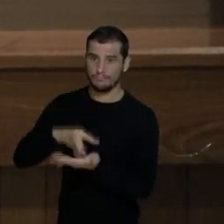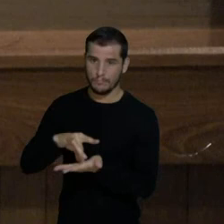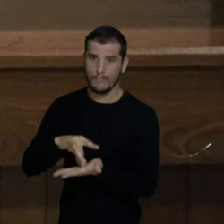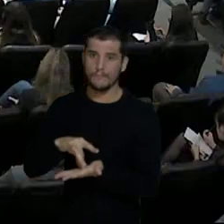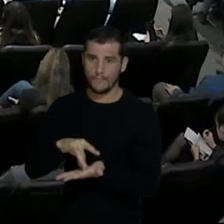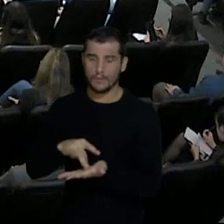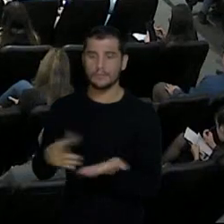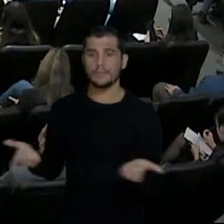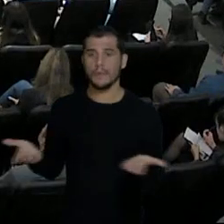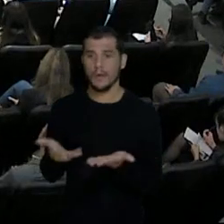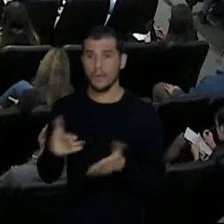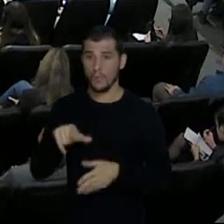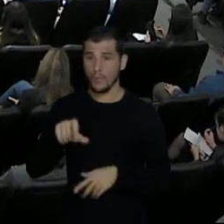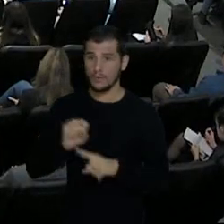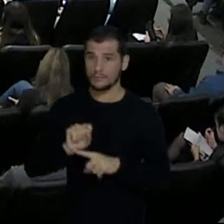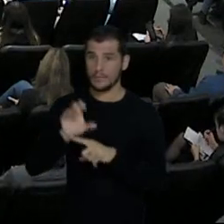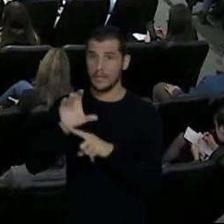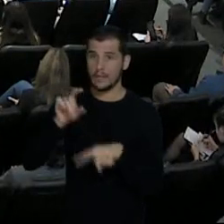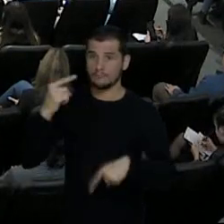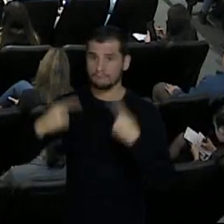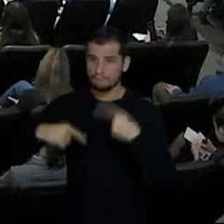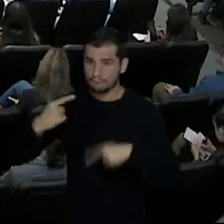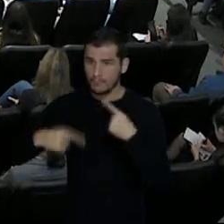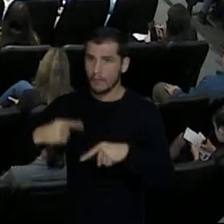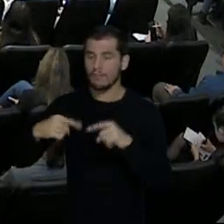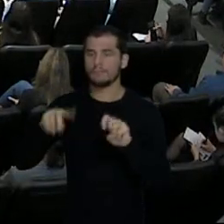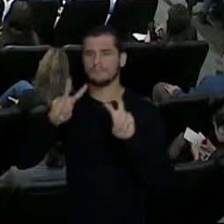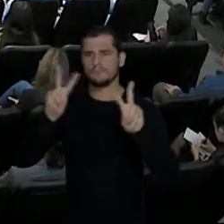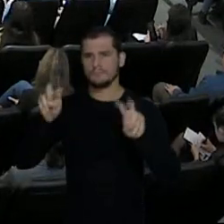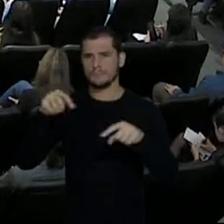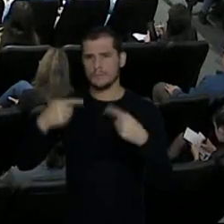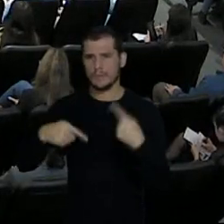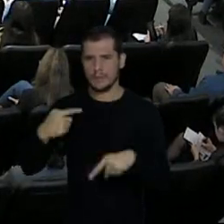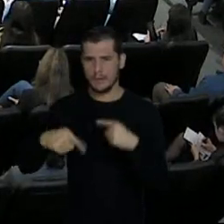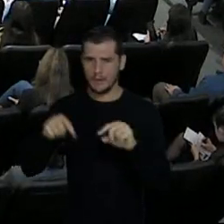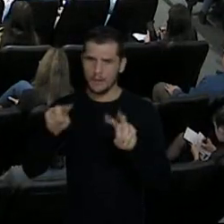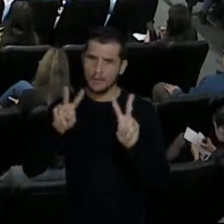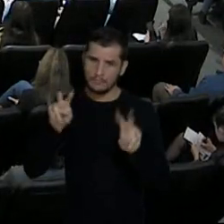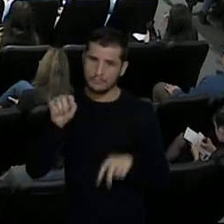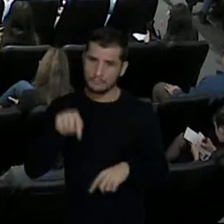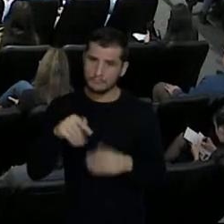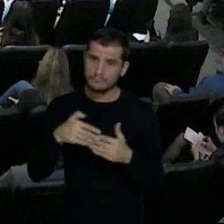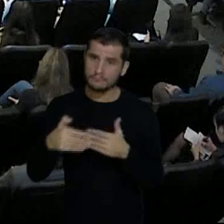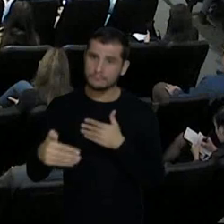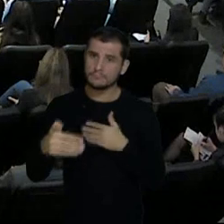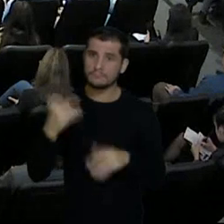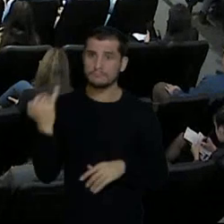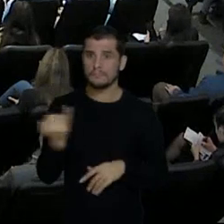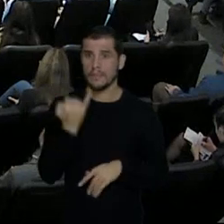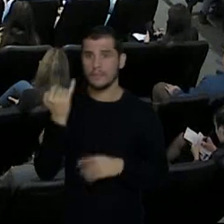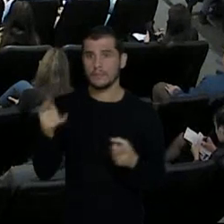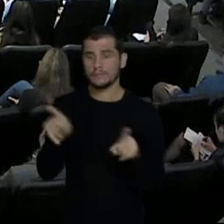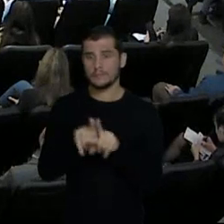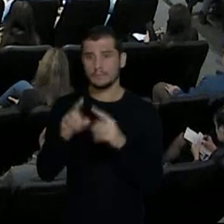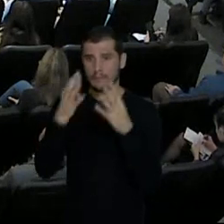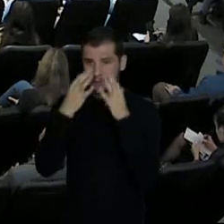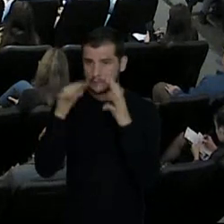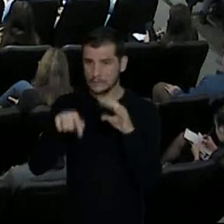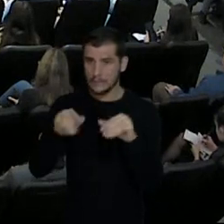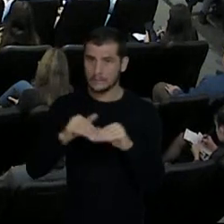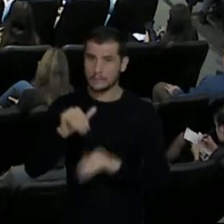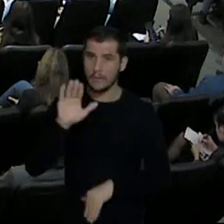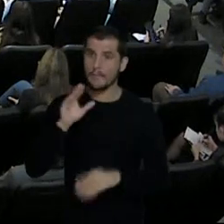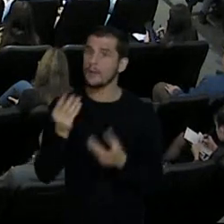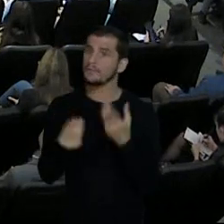Santa Catarina esse debate essa formação e darem mais atenção para os alunos